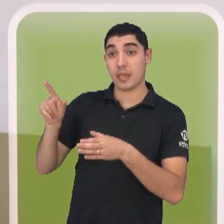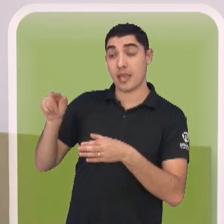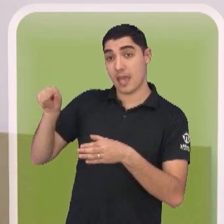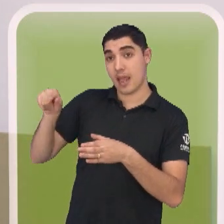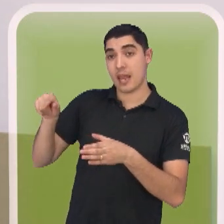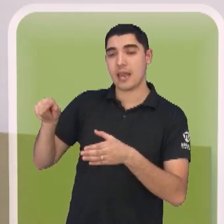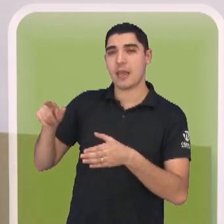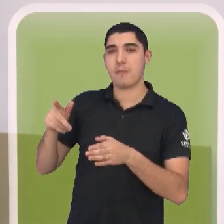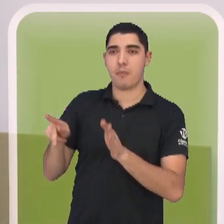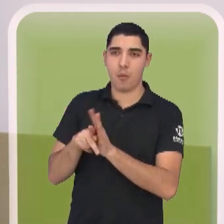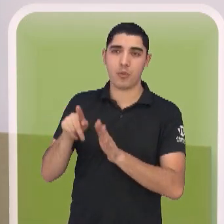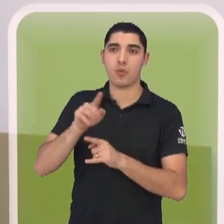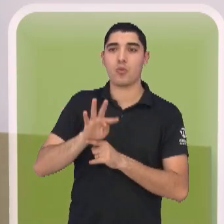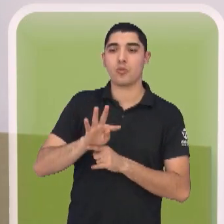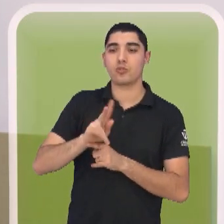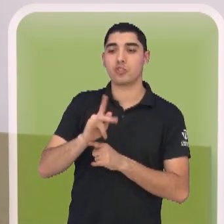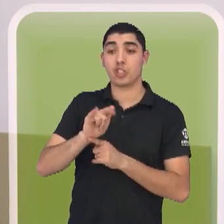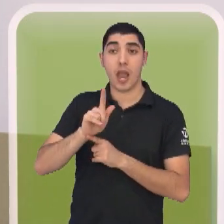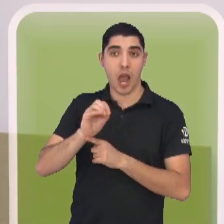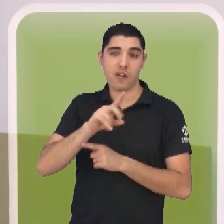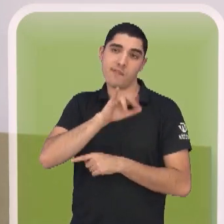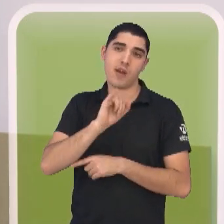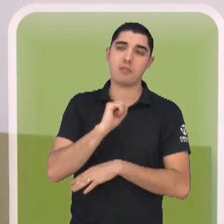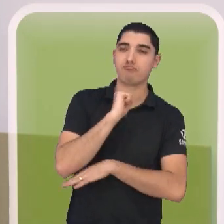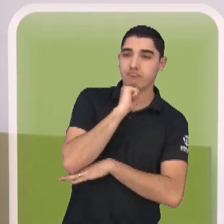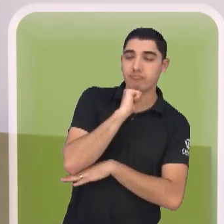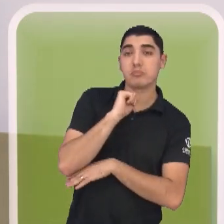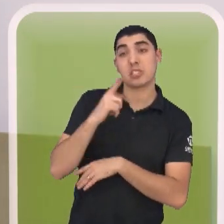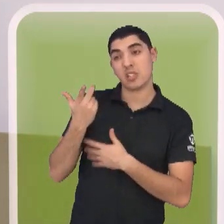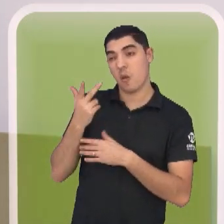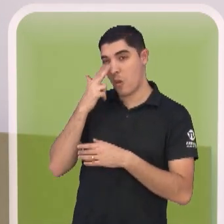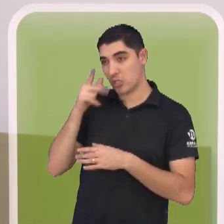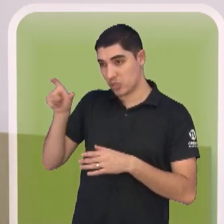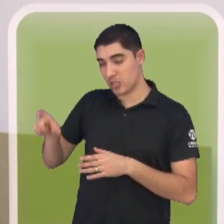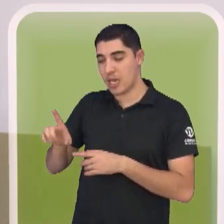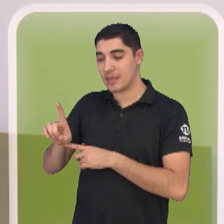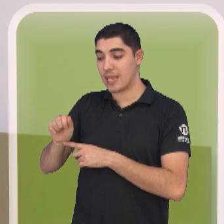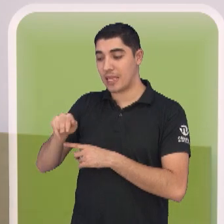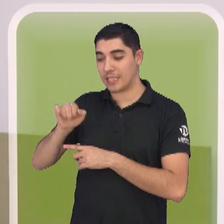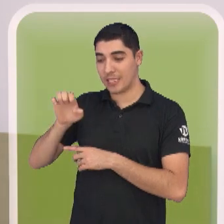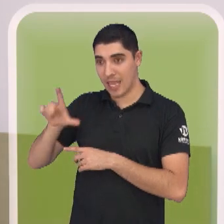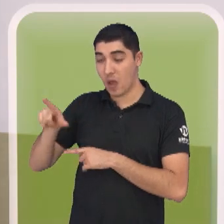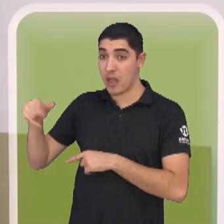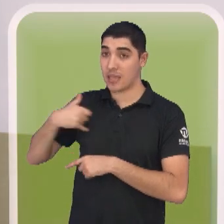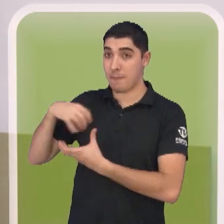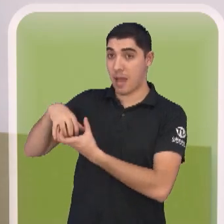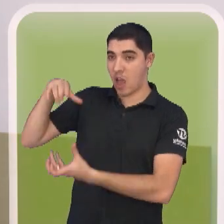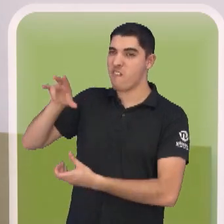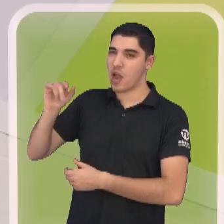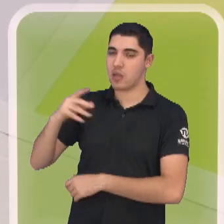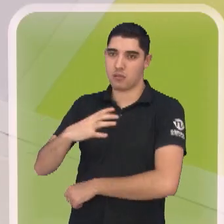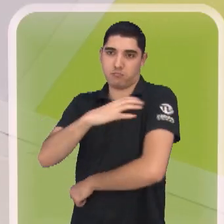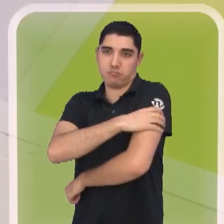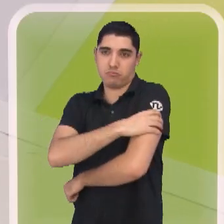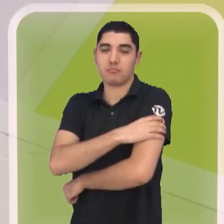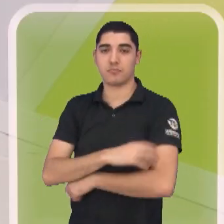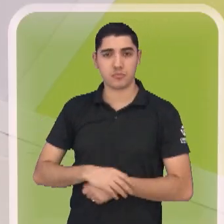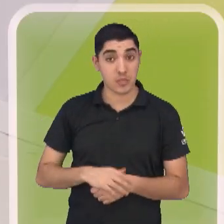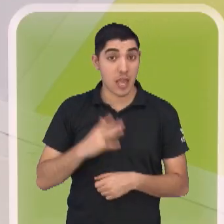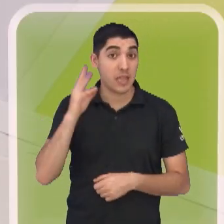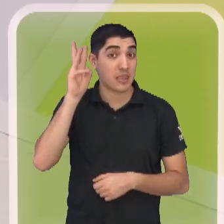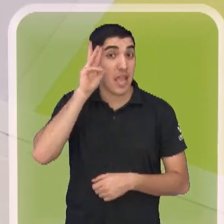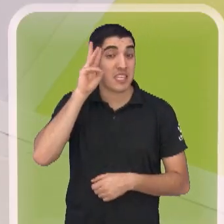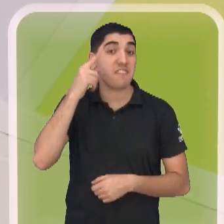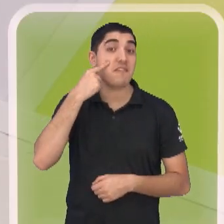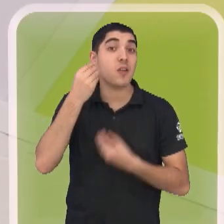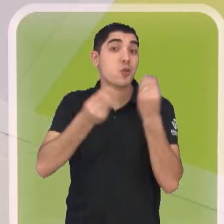é o mais velho que é o Thiago Silva Thiago Silva não vai jogar então acho que o Daniel Alves pela hierarquia de mais idade né terça-feira A gente vai ver